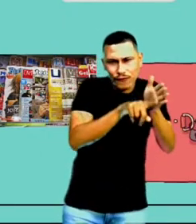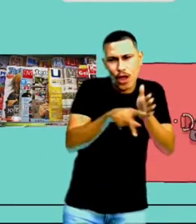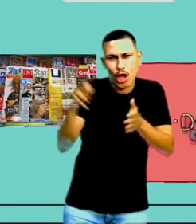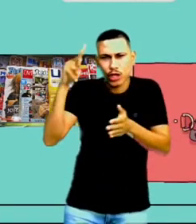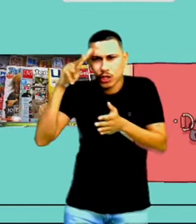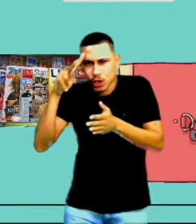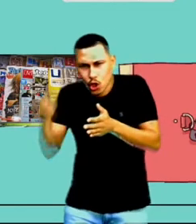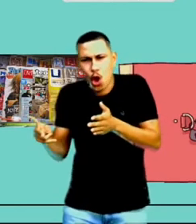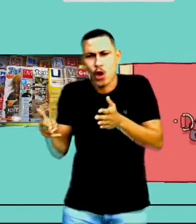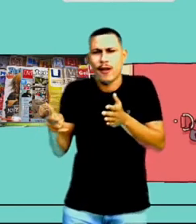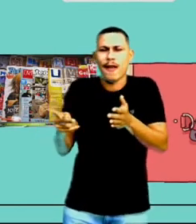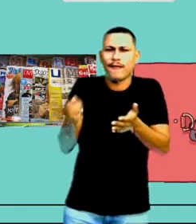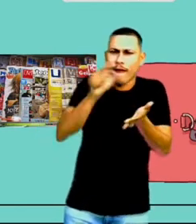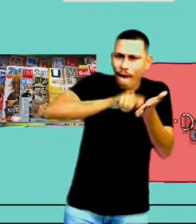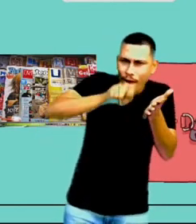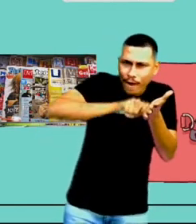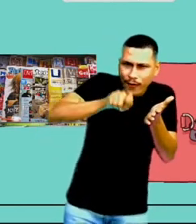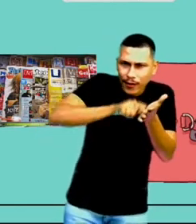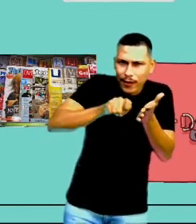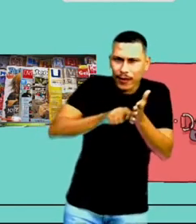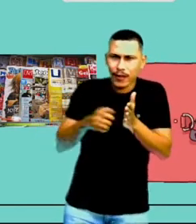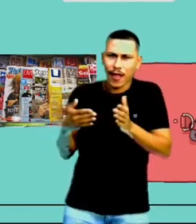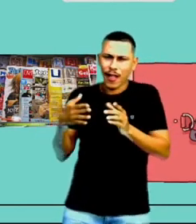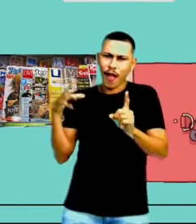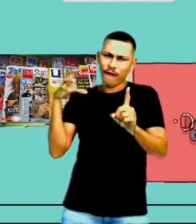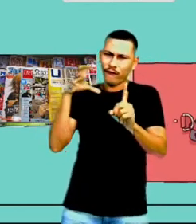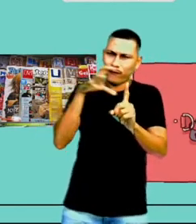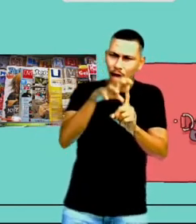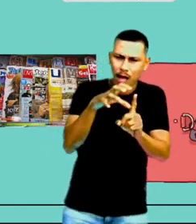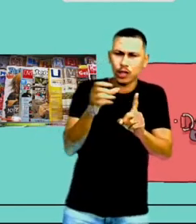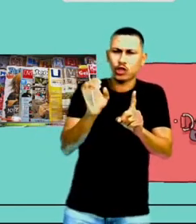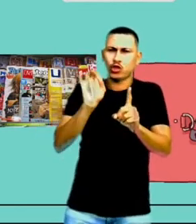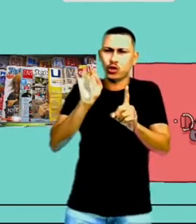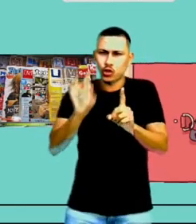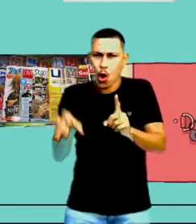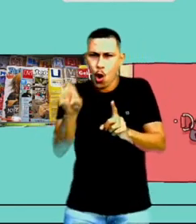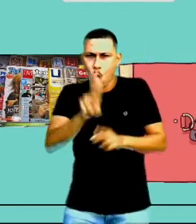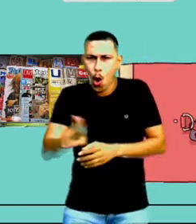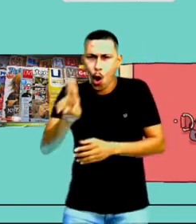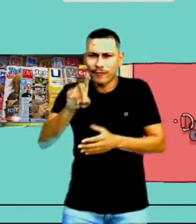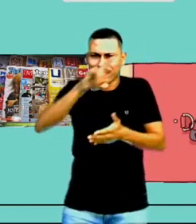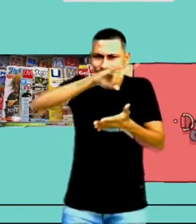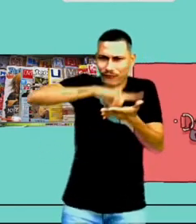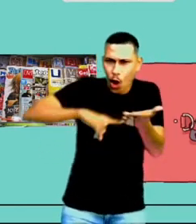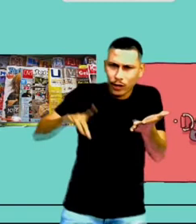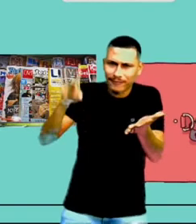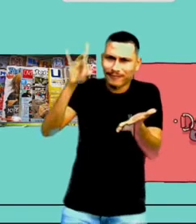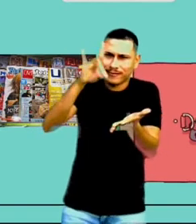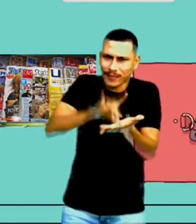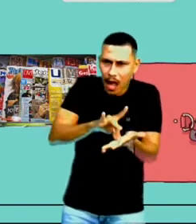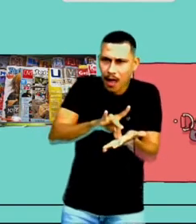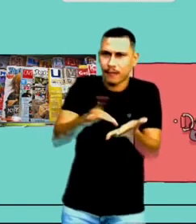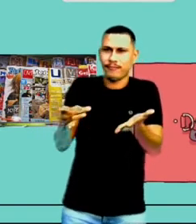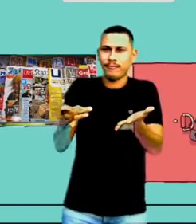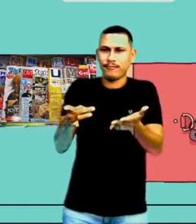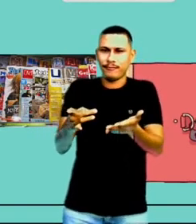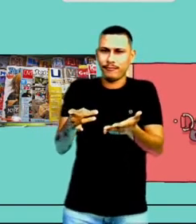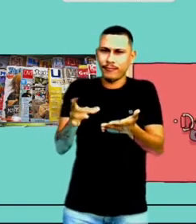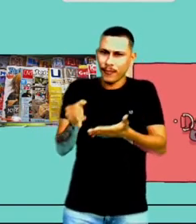oficiais, ou seja, aqueles emitidos pelo Estado e